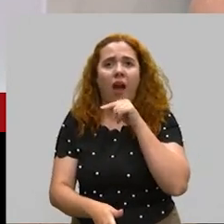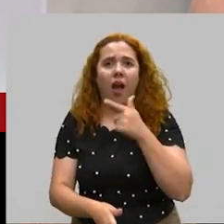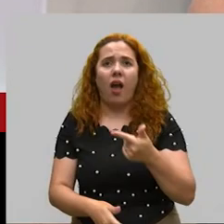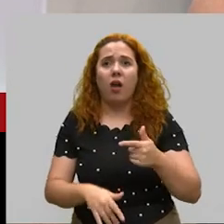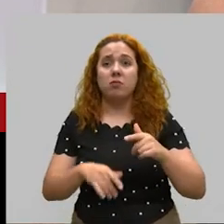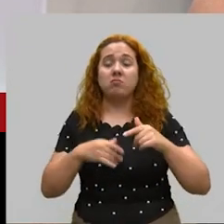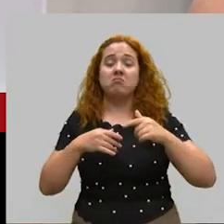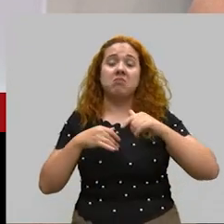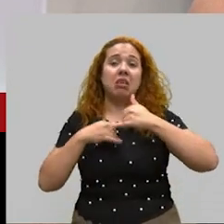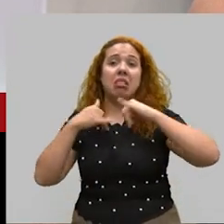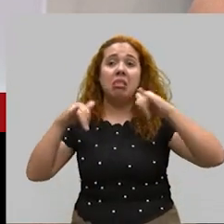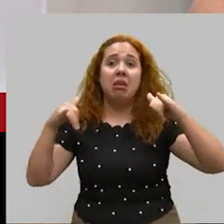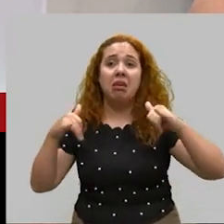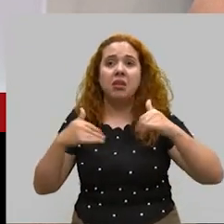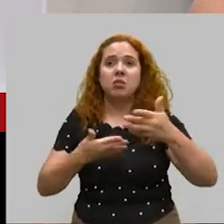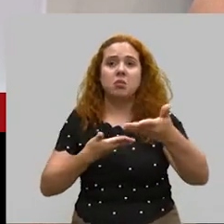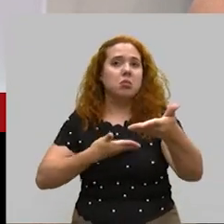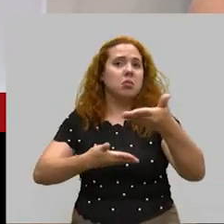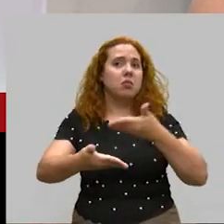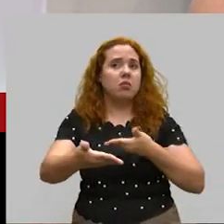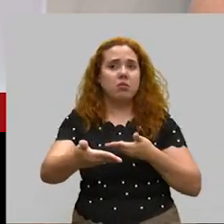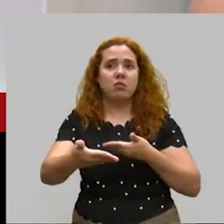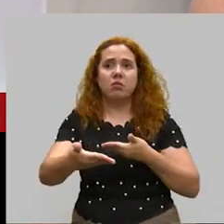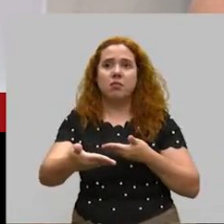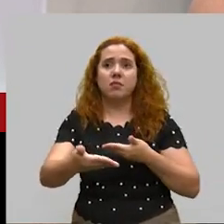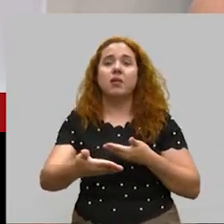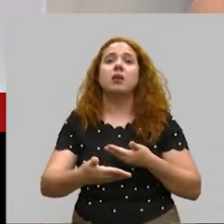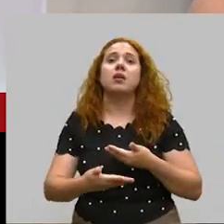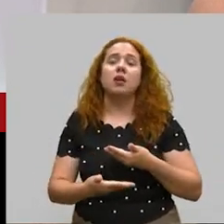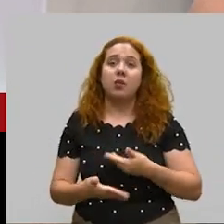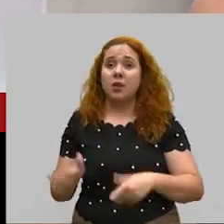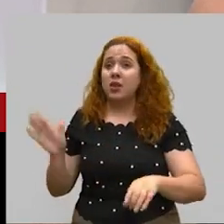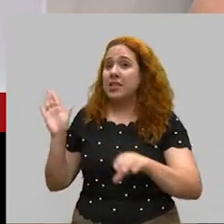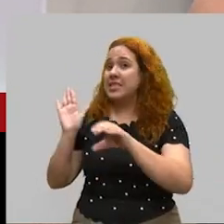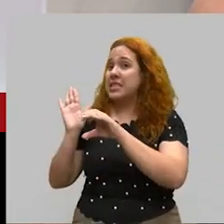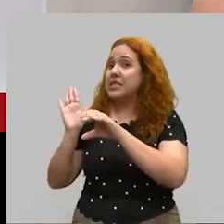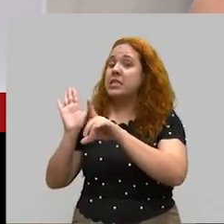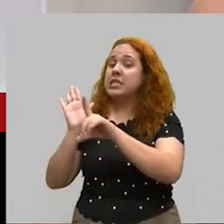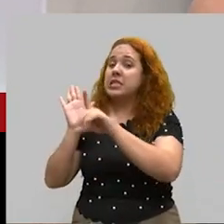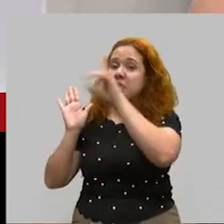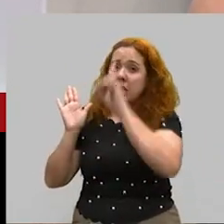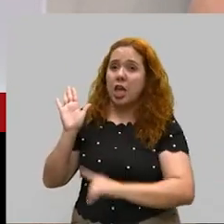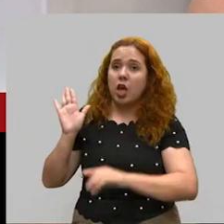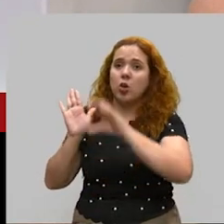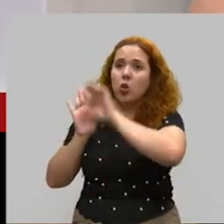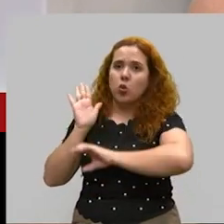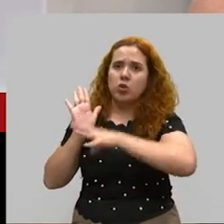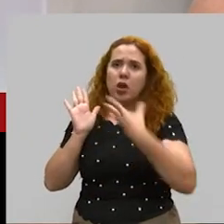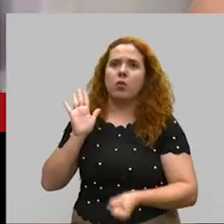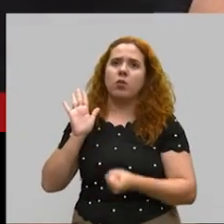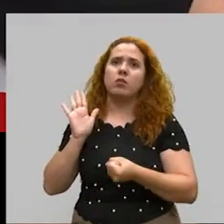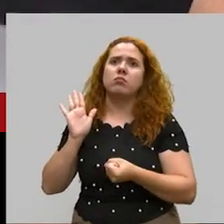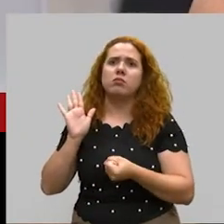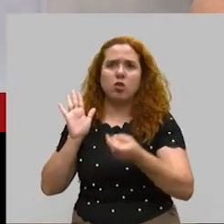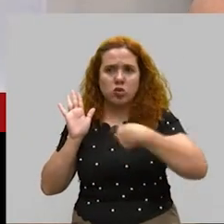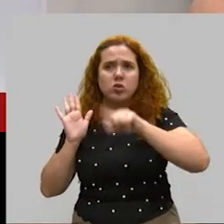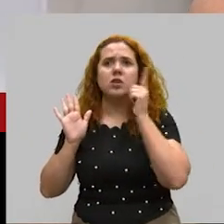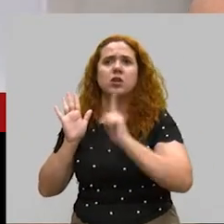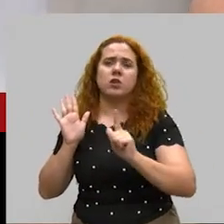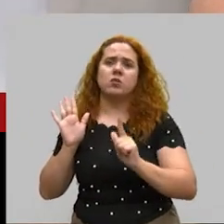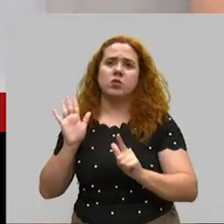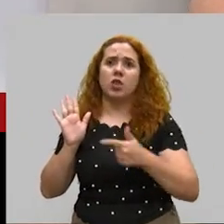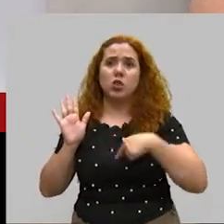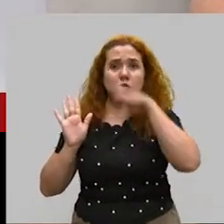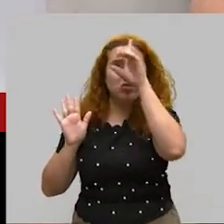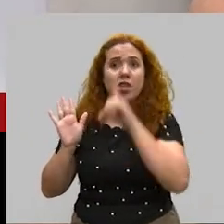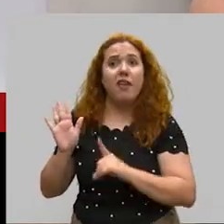vire mercadoria a gente quer que esse direito que é assegurado pela Constituição Federal que eles sejam garantidos porque é é é direito